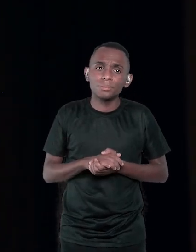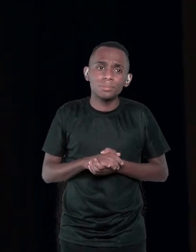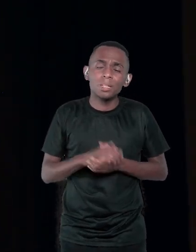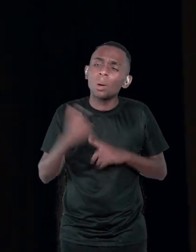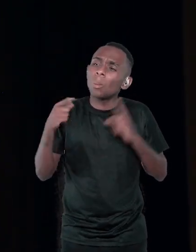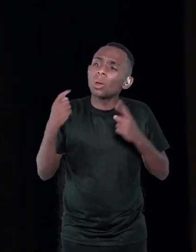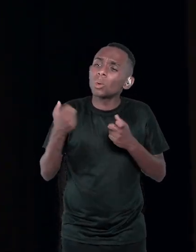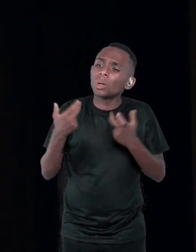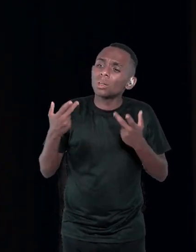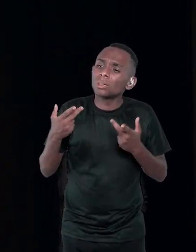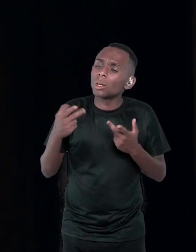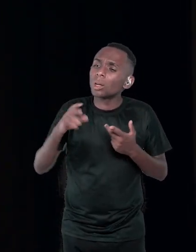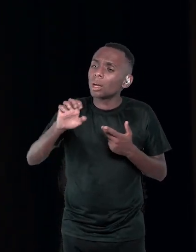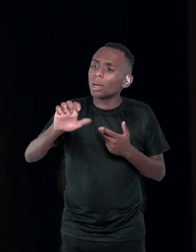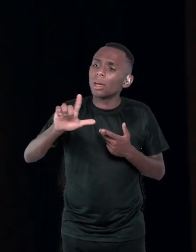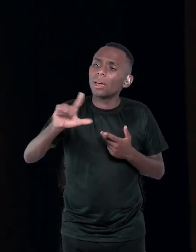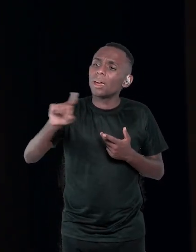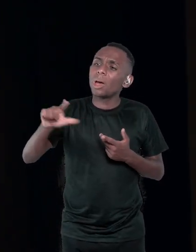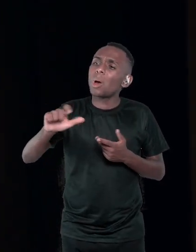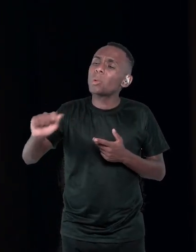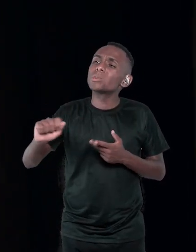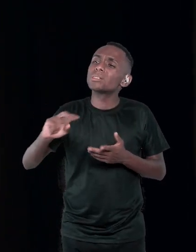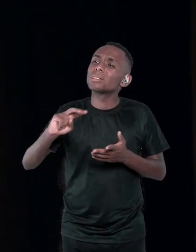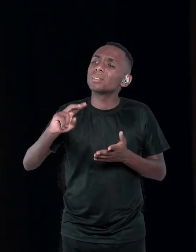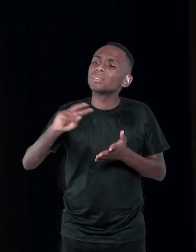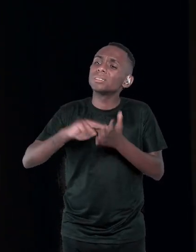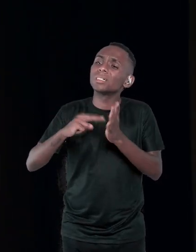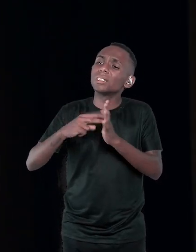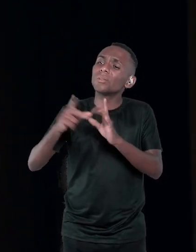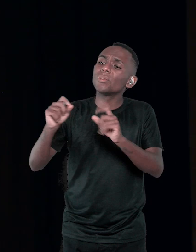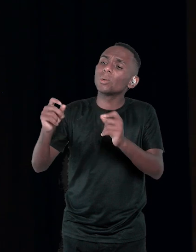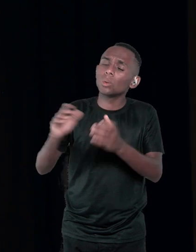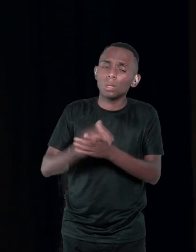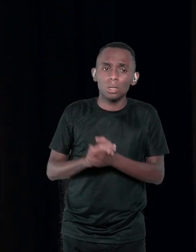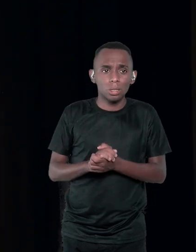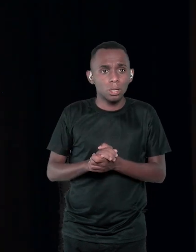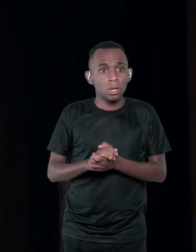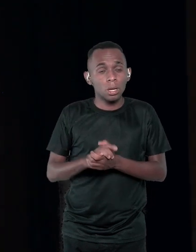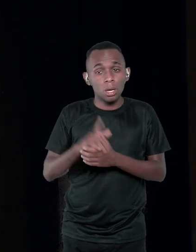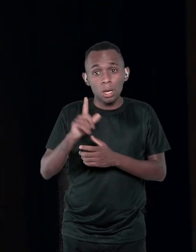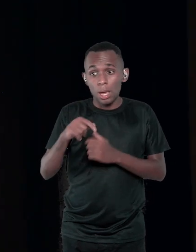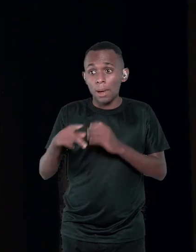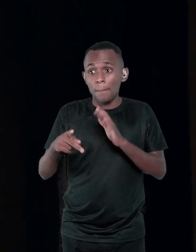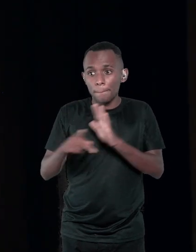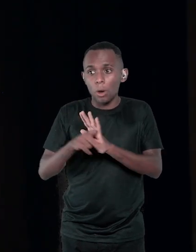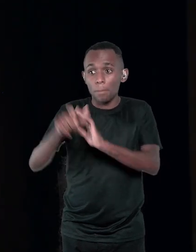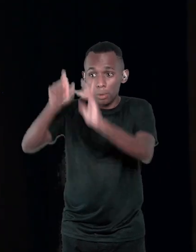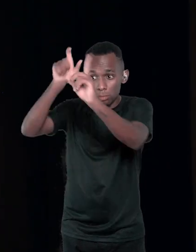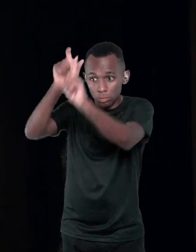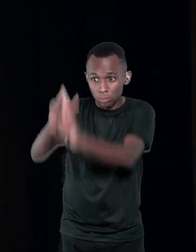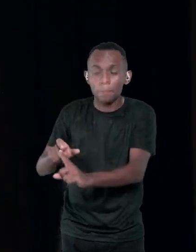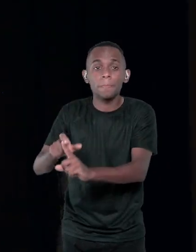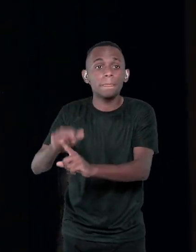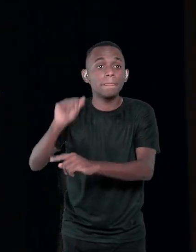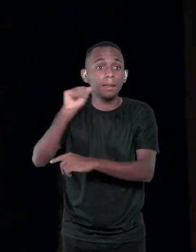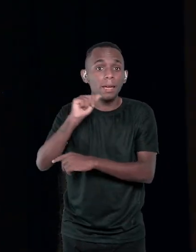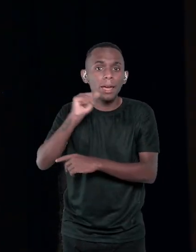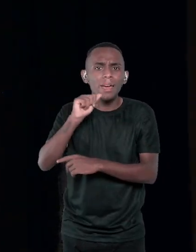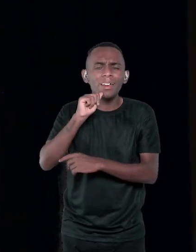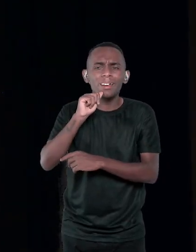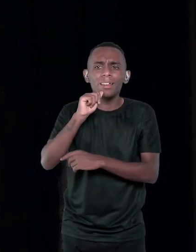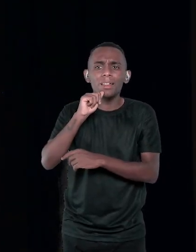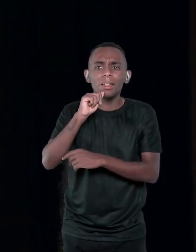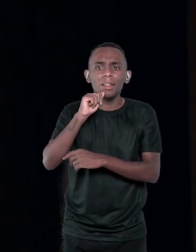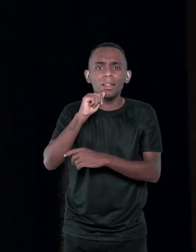O que é o nome Elza? É o pronome essencial da mulher, ela, com um Z no